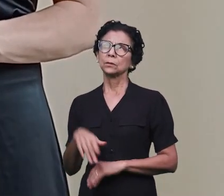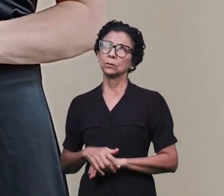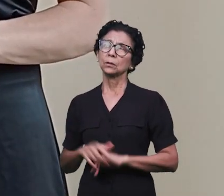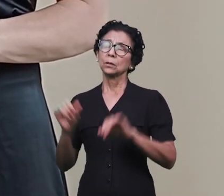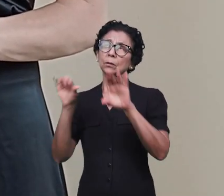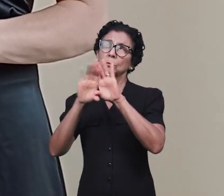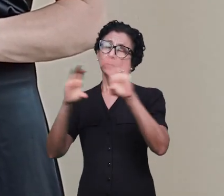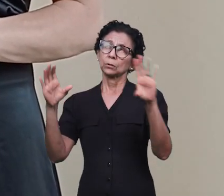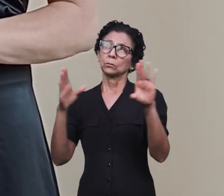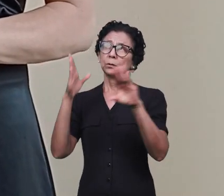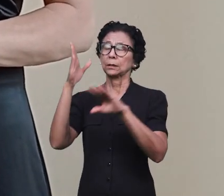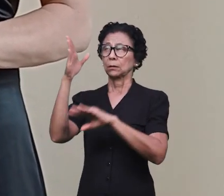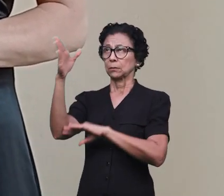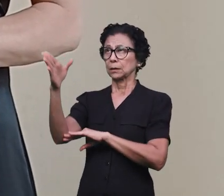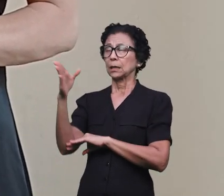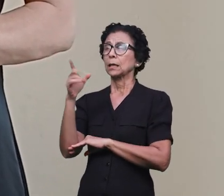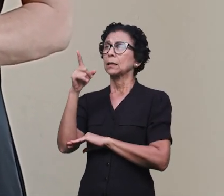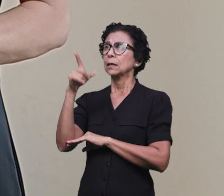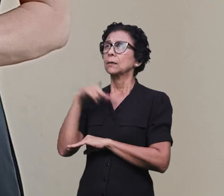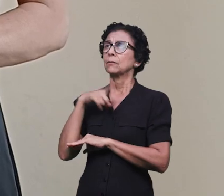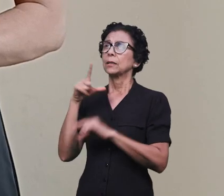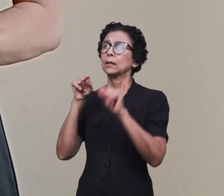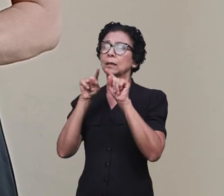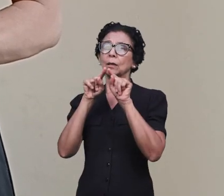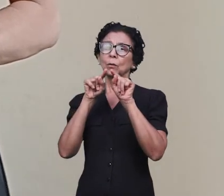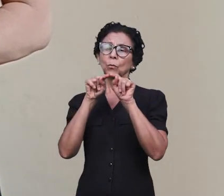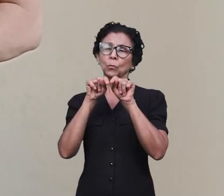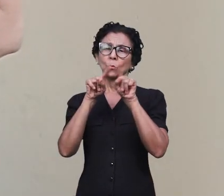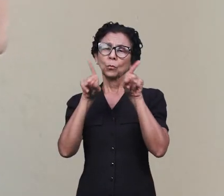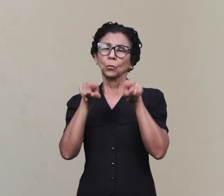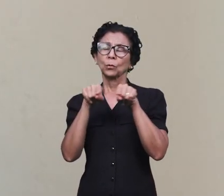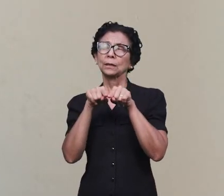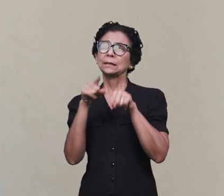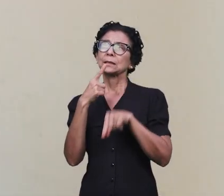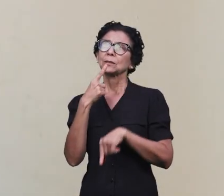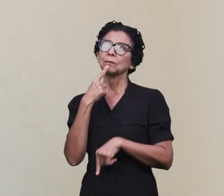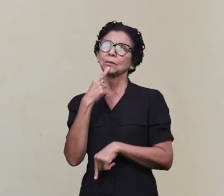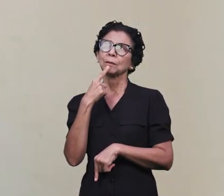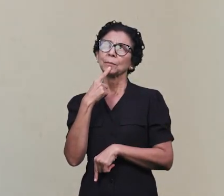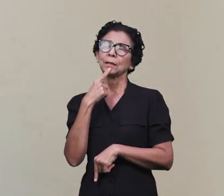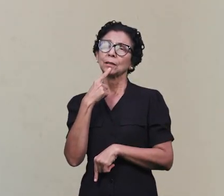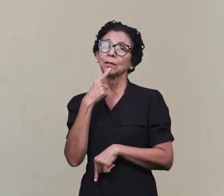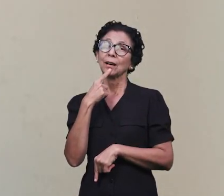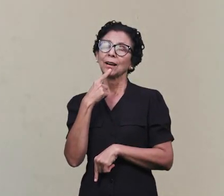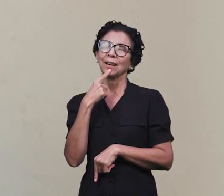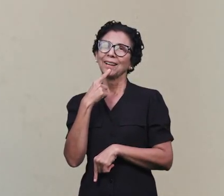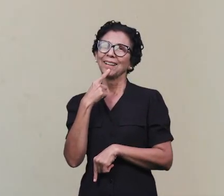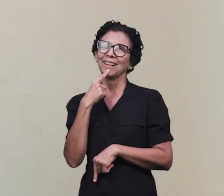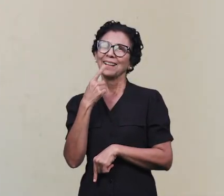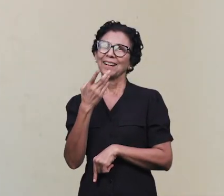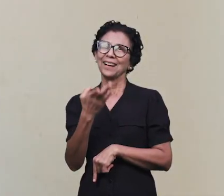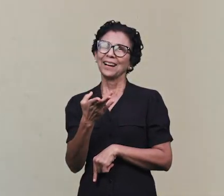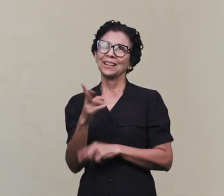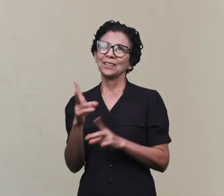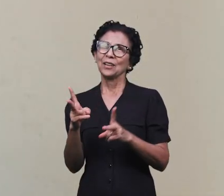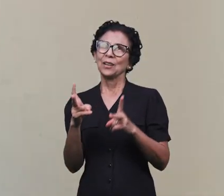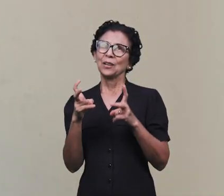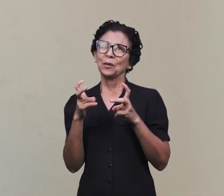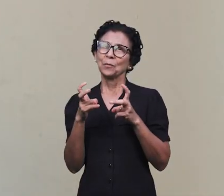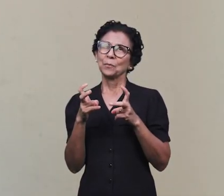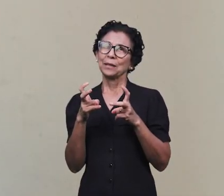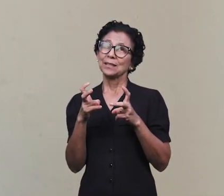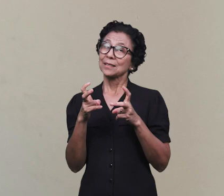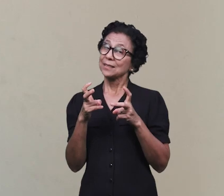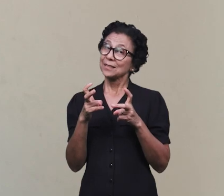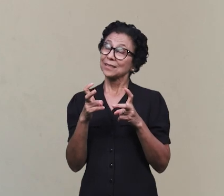no céu, Jacó vai ser um coração vermelho? E aí eu percebi que nem sempre eles conseguem associar